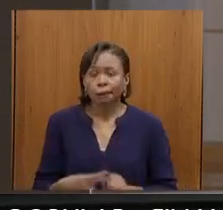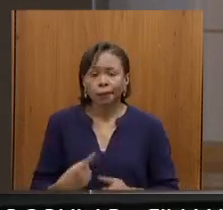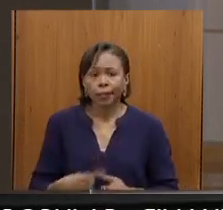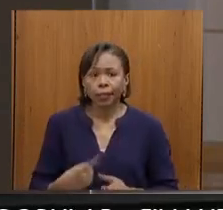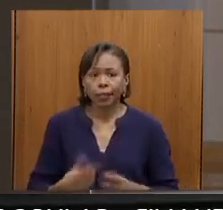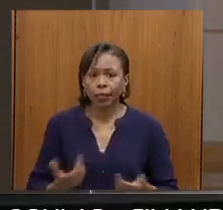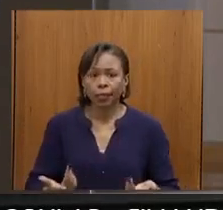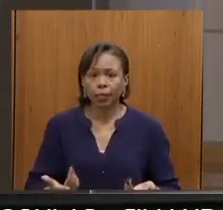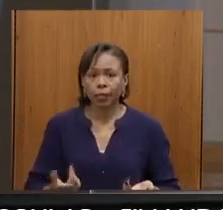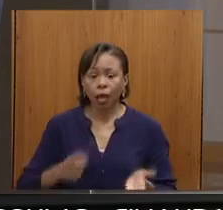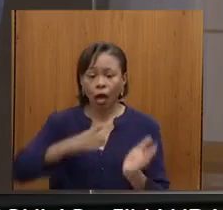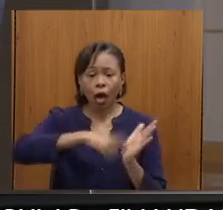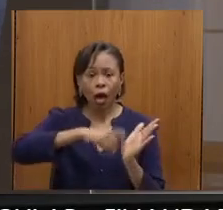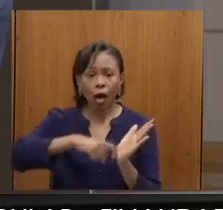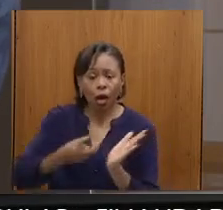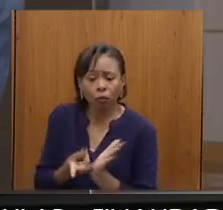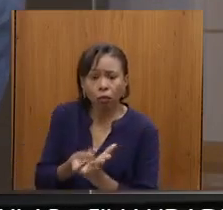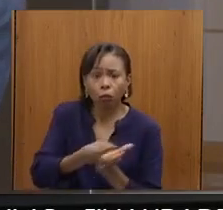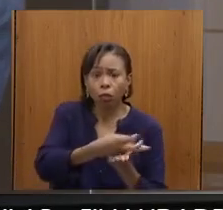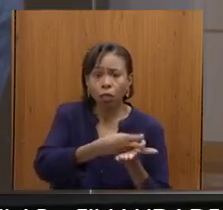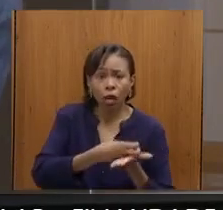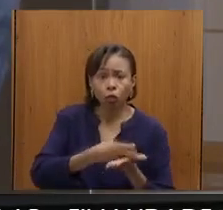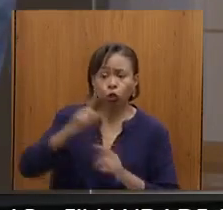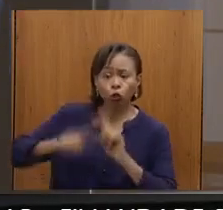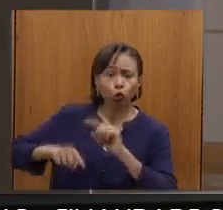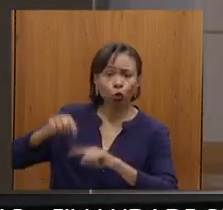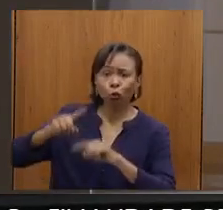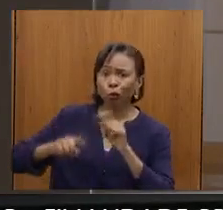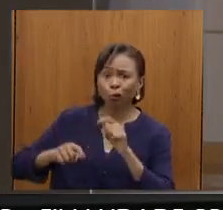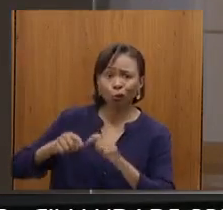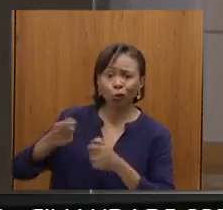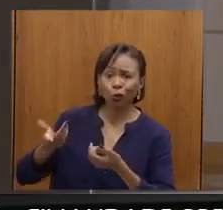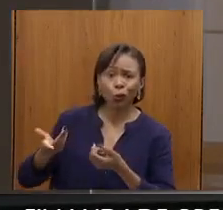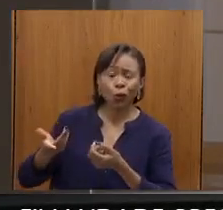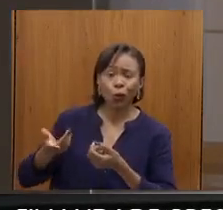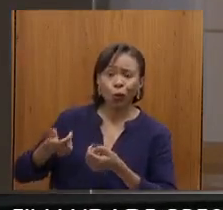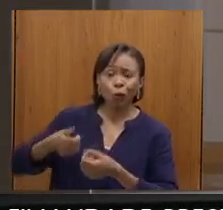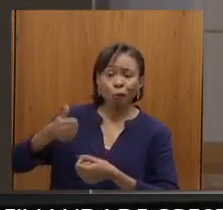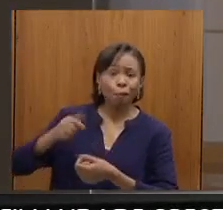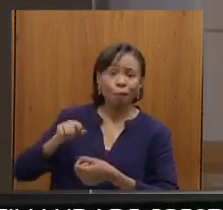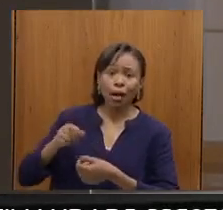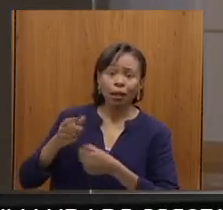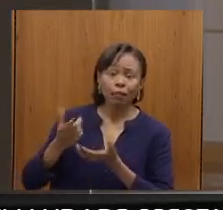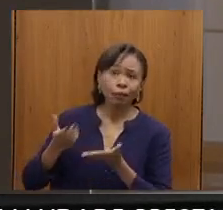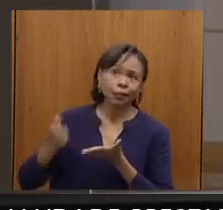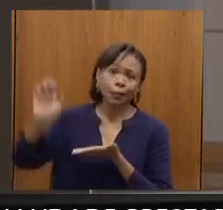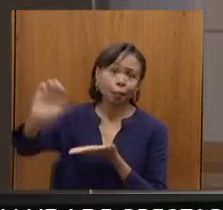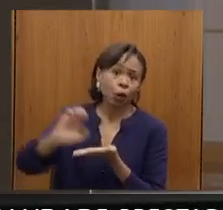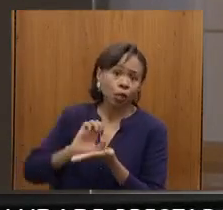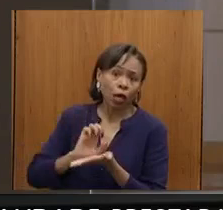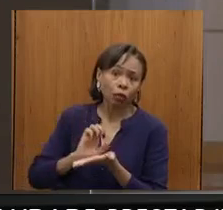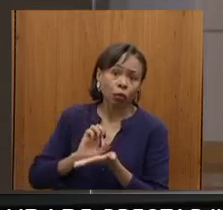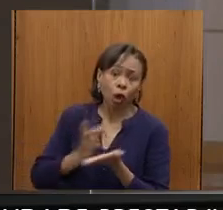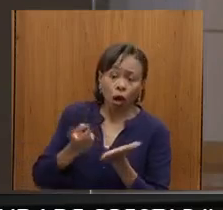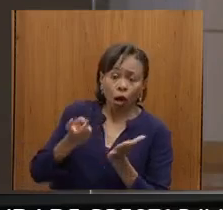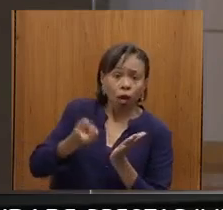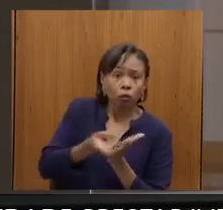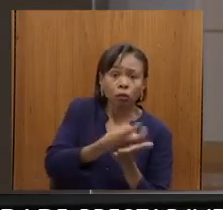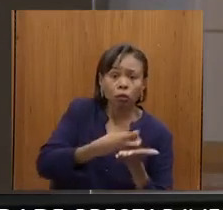a tributação sobre produto primário exportado. Essa é a questão, o que eu cobro aqui, secretário do governador,